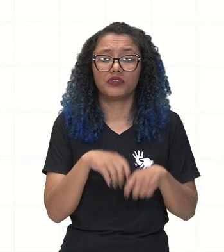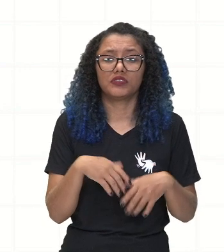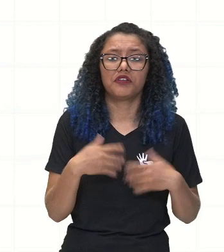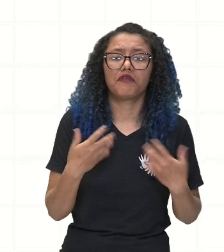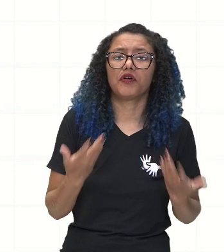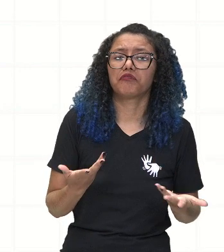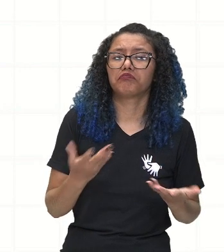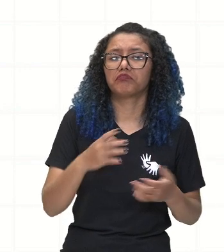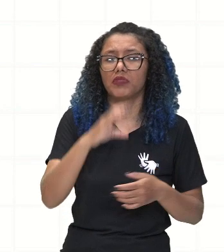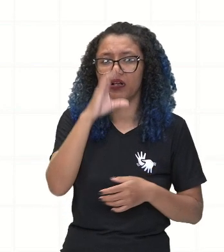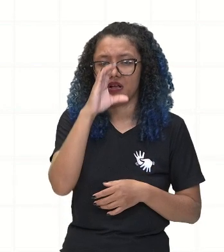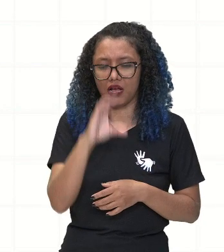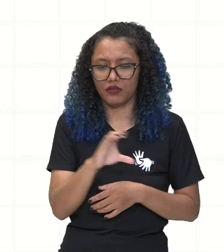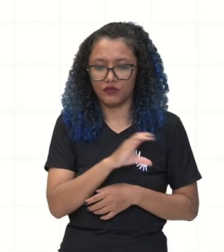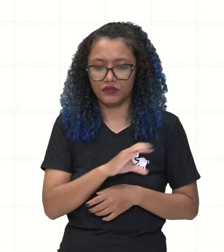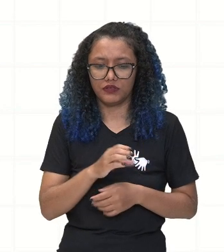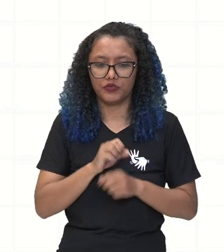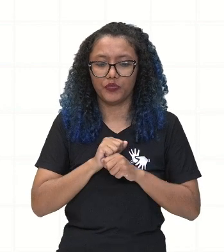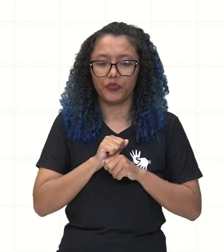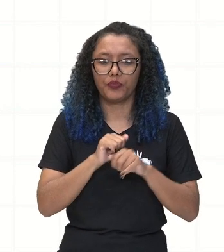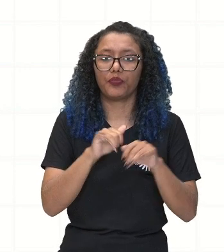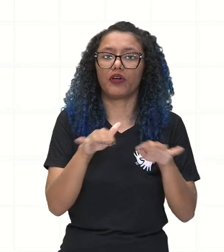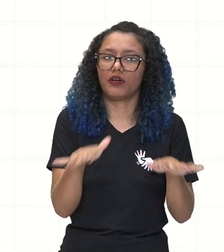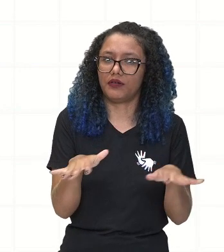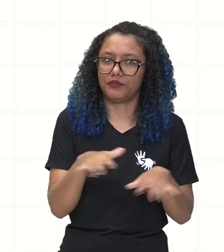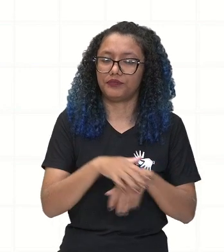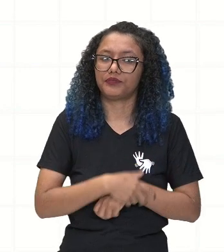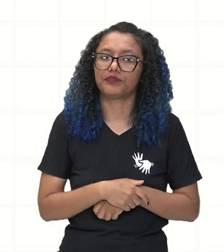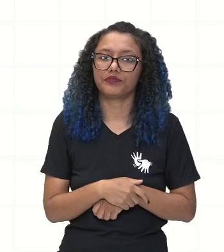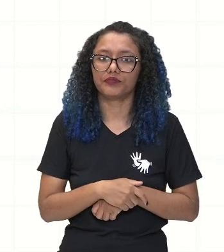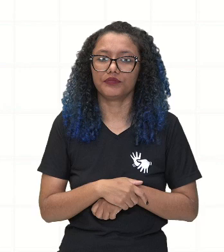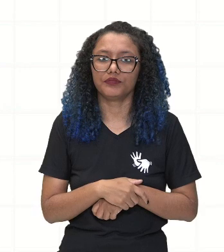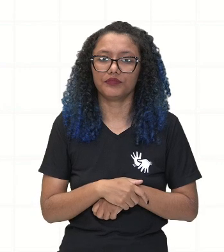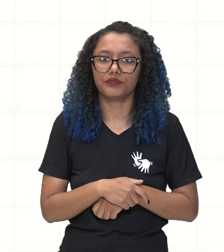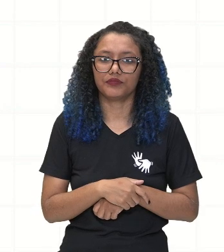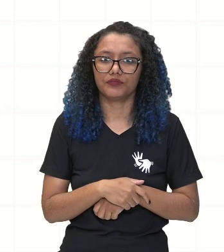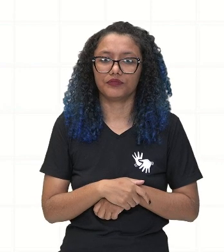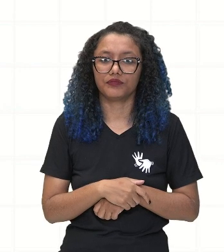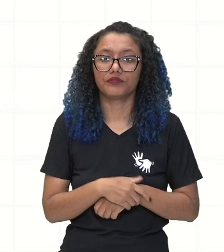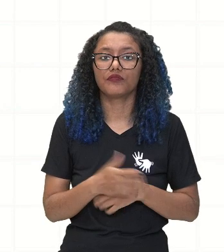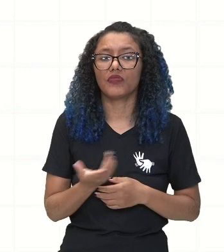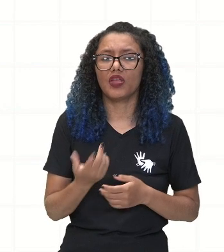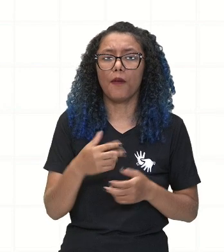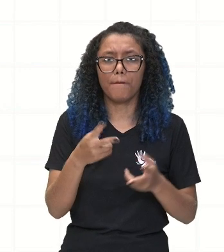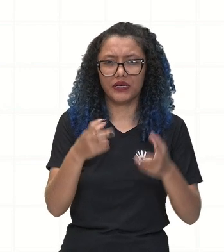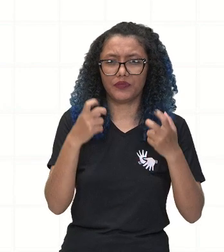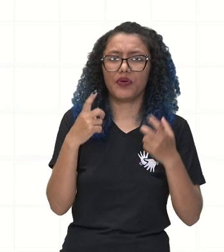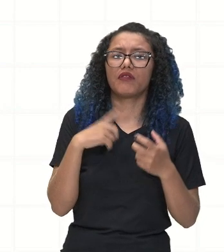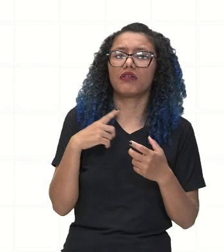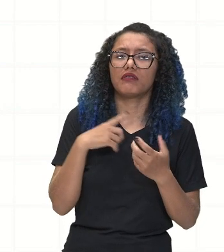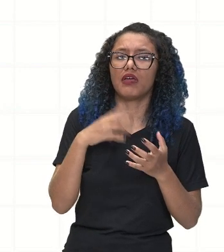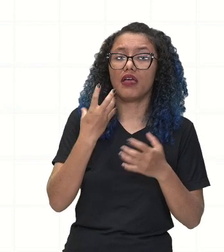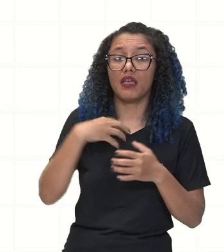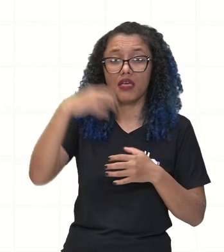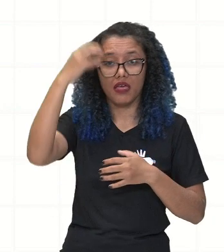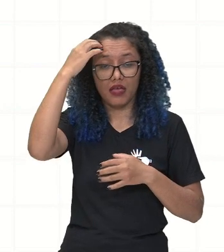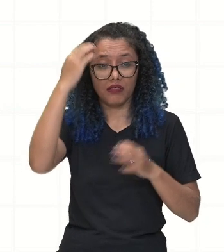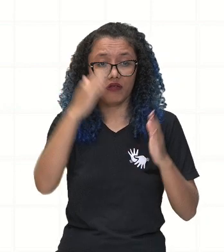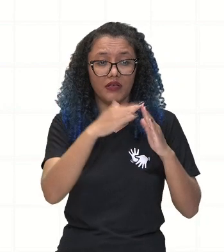fé católica. Observem aí que eu vou ter a associação do monarca com a Igreja